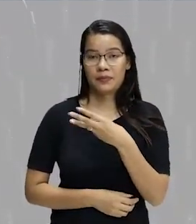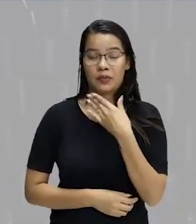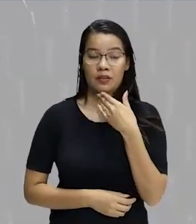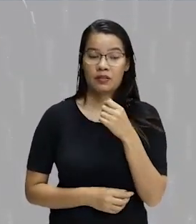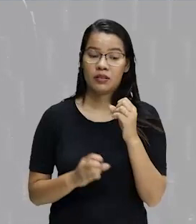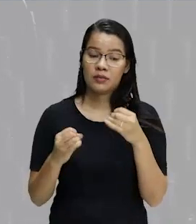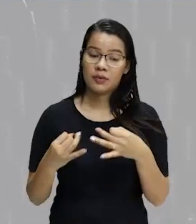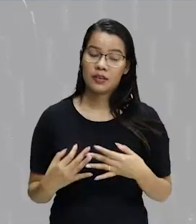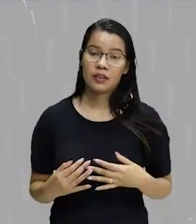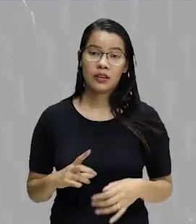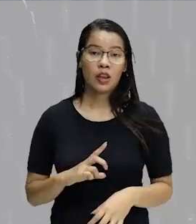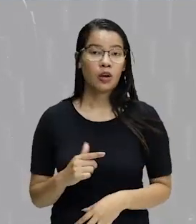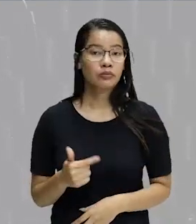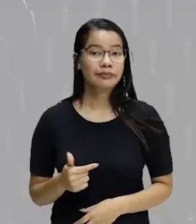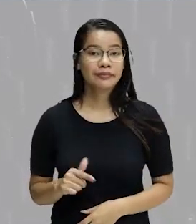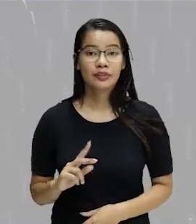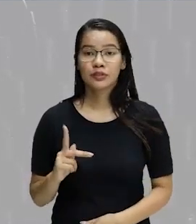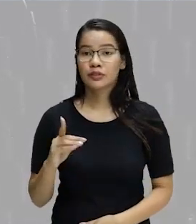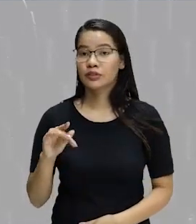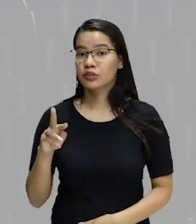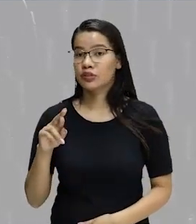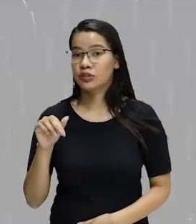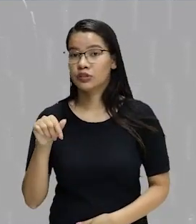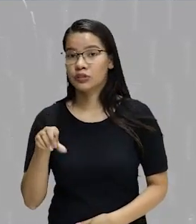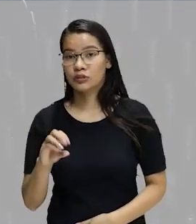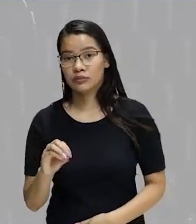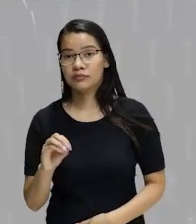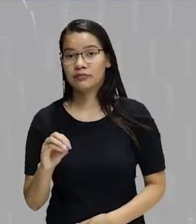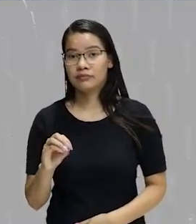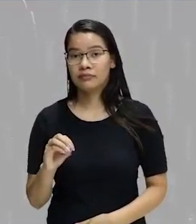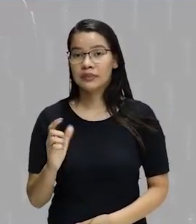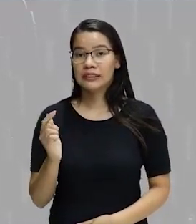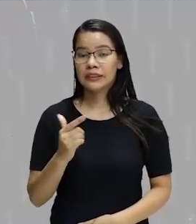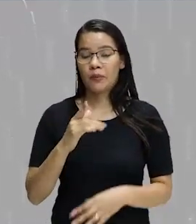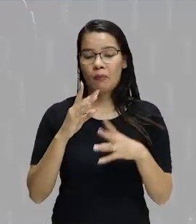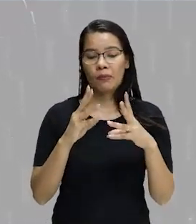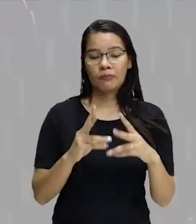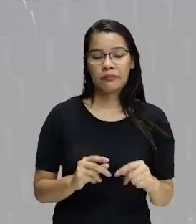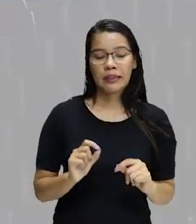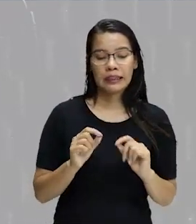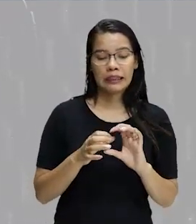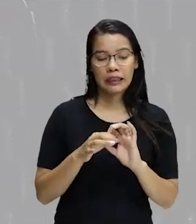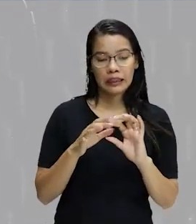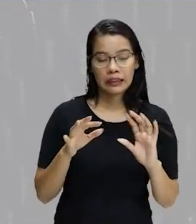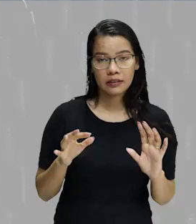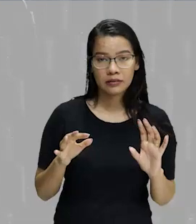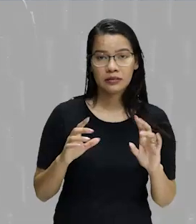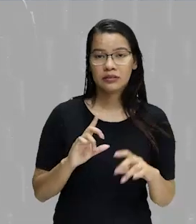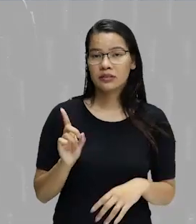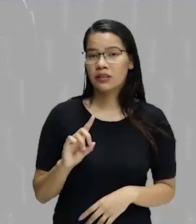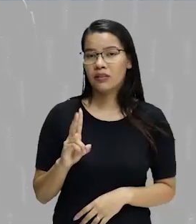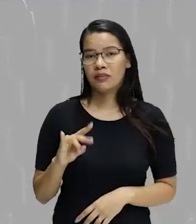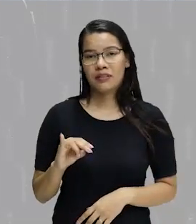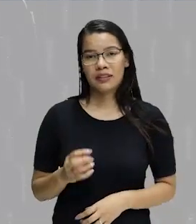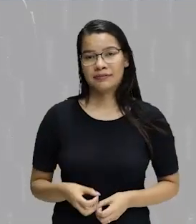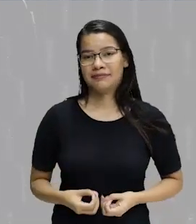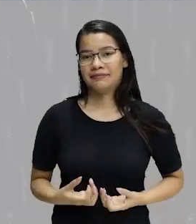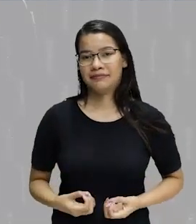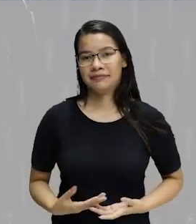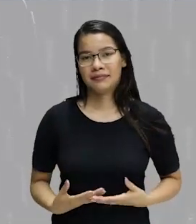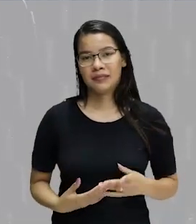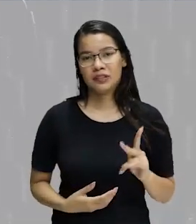não possui hidrogênio. E aí, esse oxigênio que foi liberado, ele não vai poder gerar